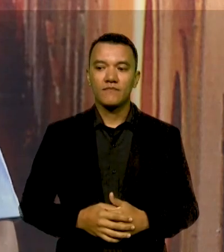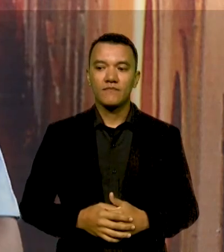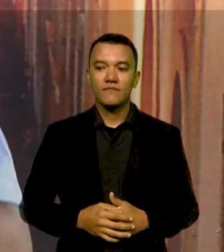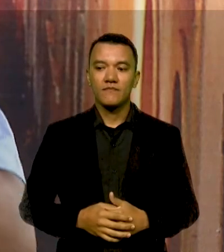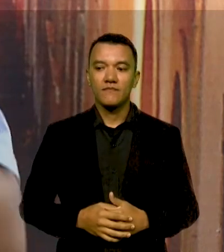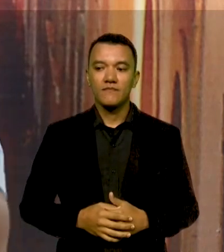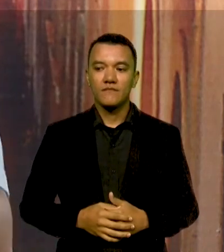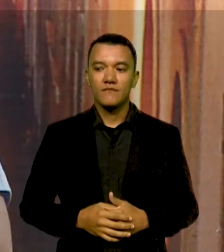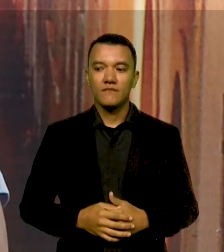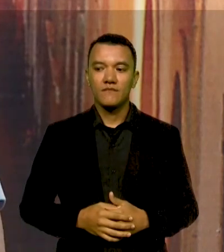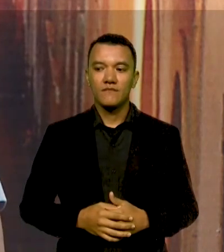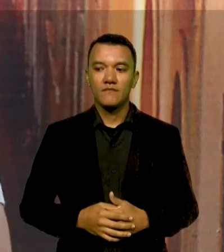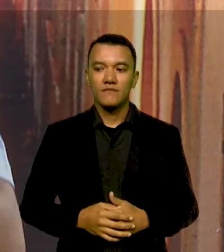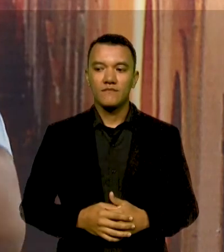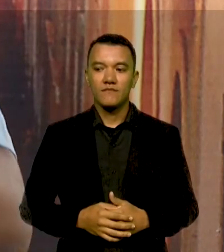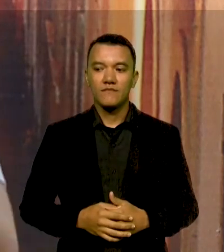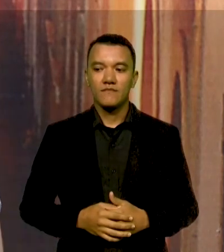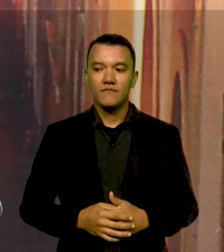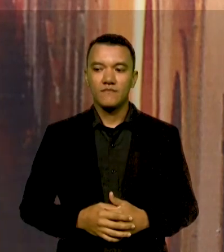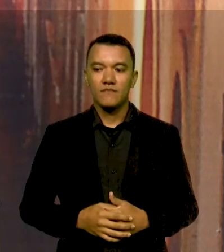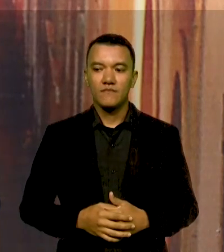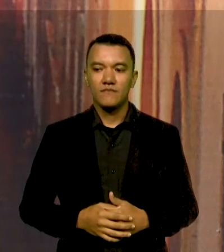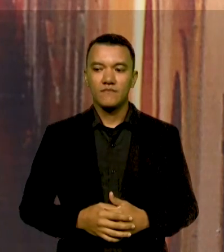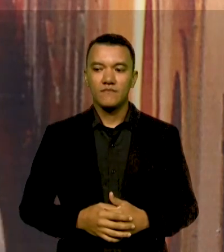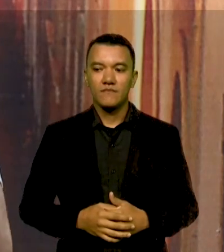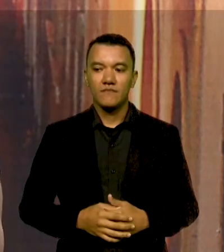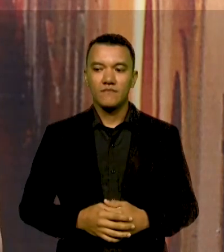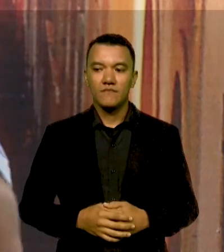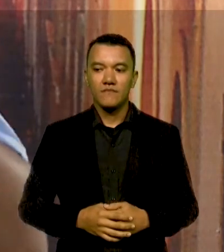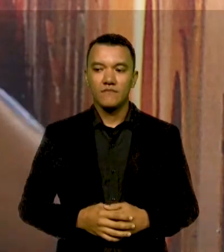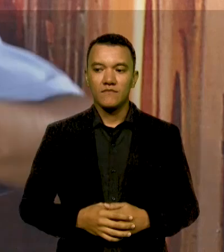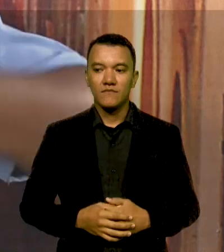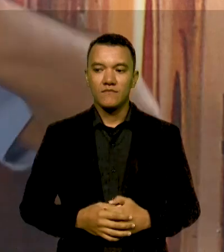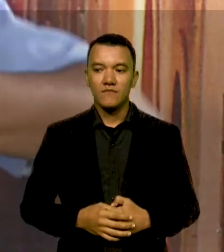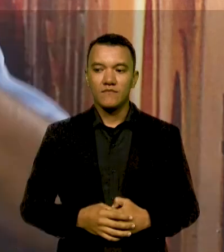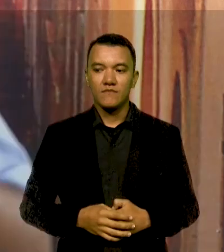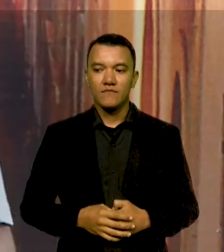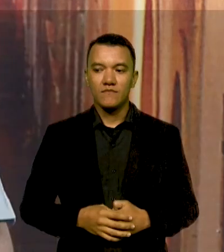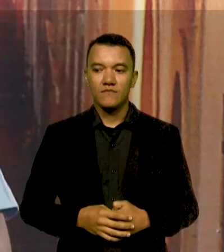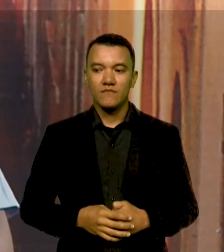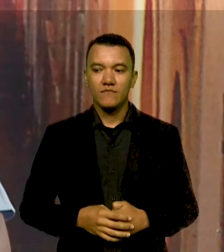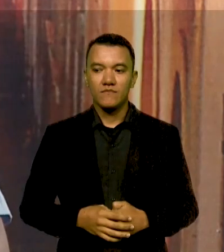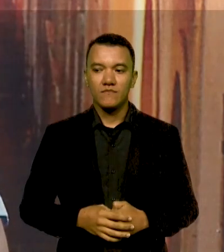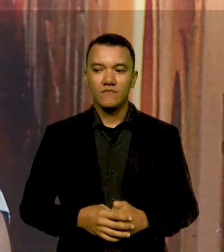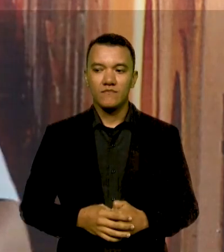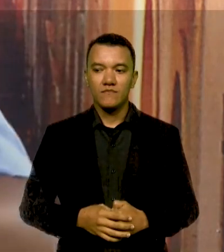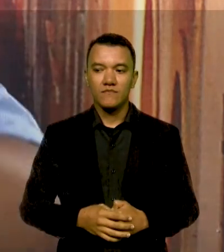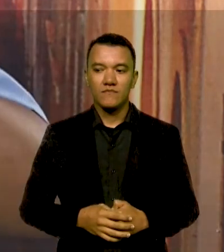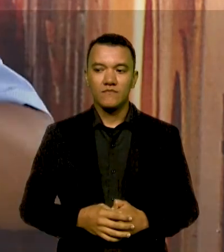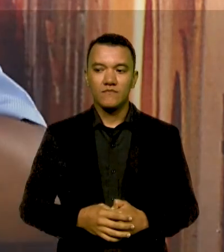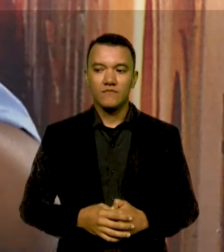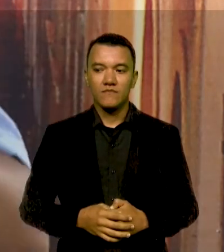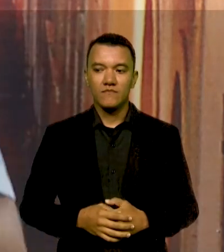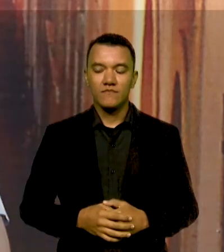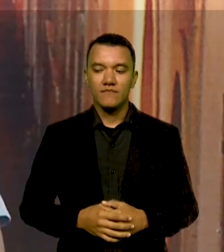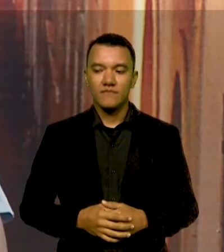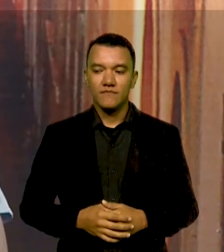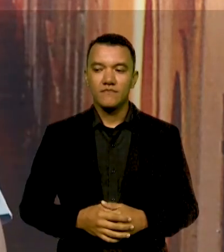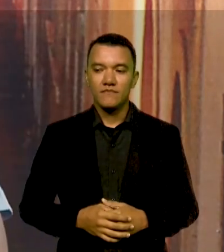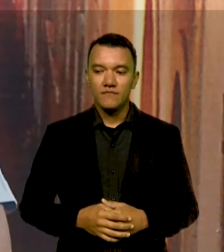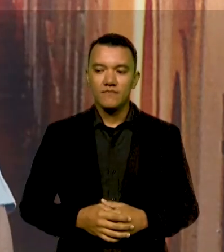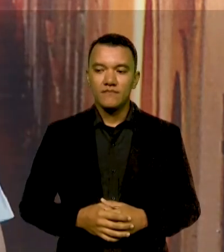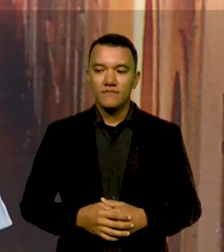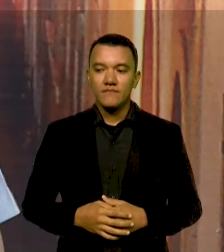Quando eu era criança, eu ainda não sabia a língua de sinais, eu oralizava. A minha família estimulava, inclusive, a